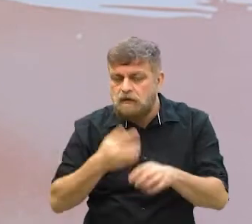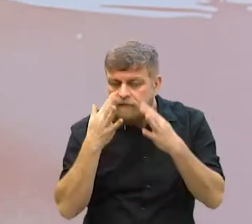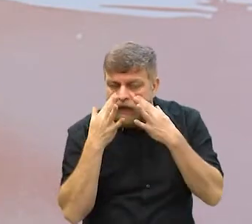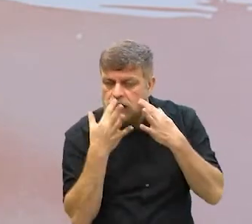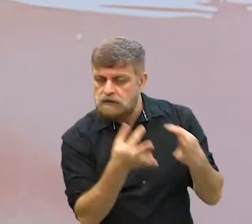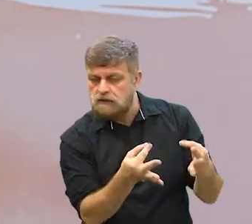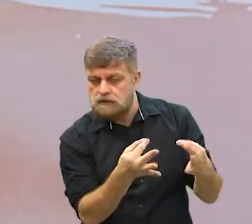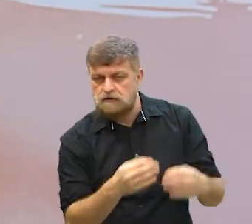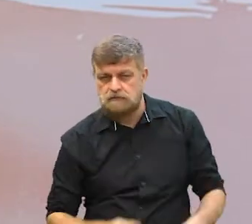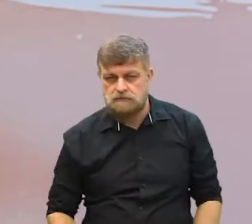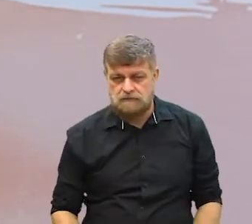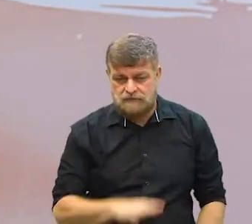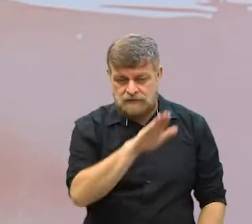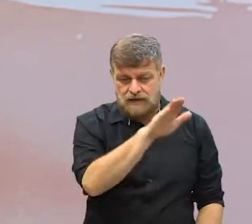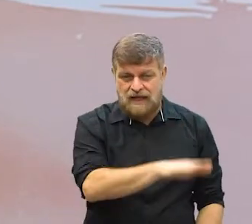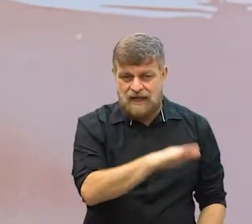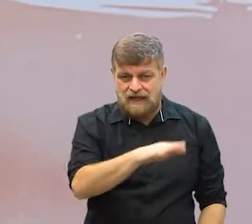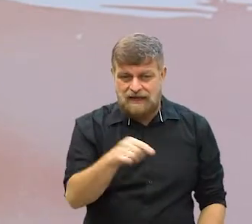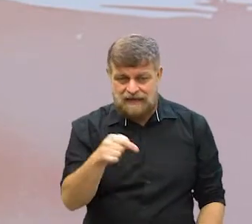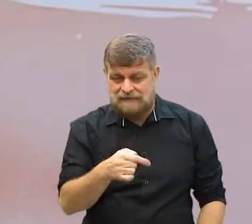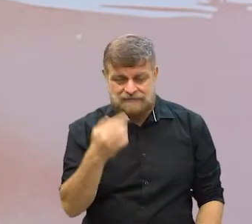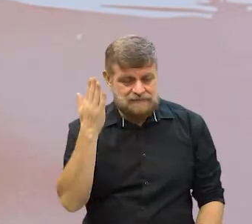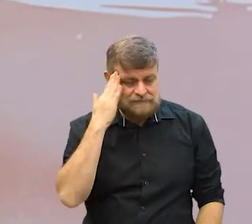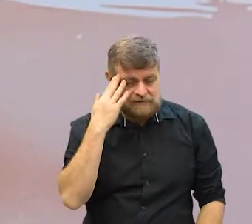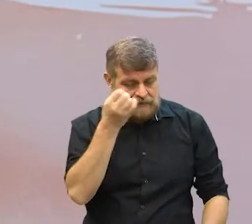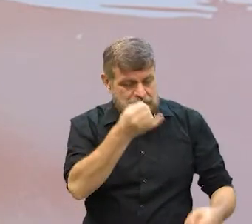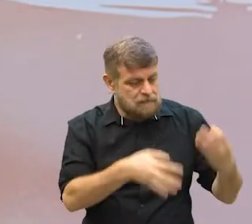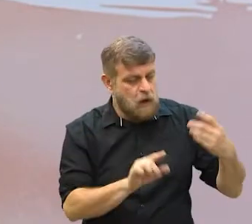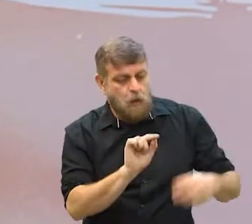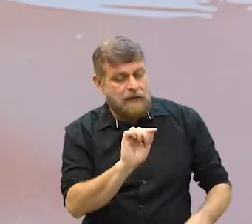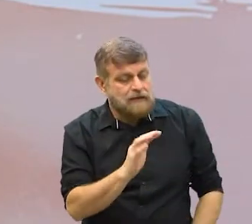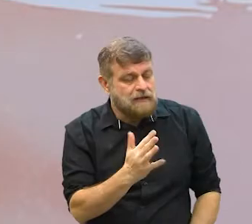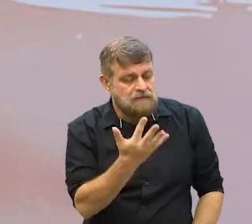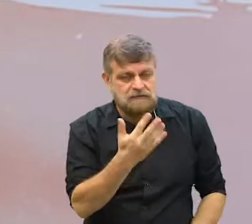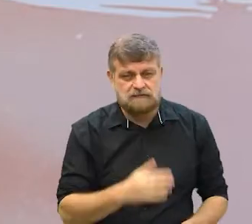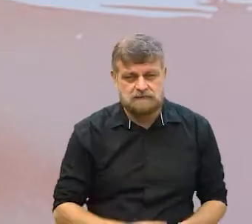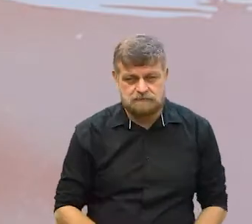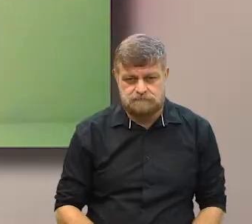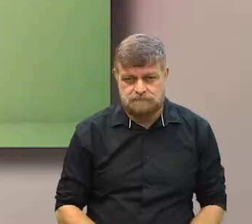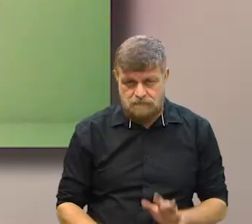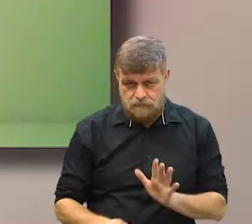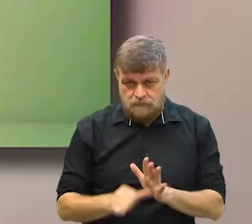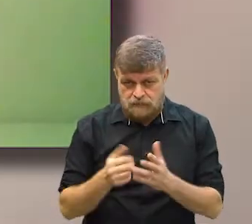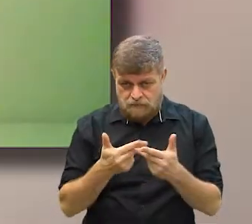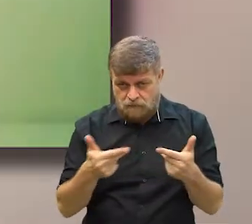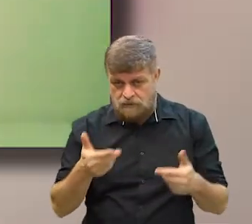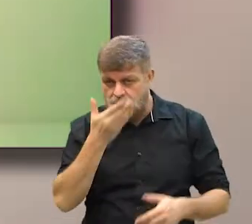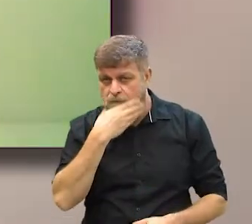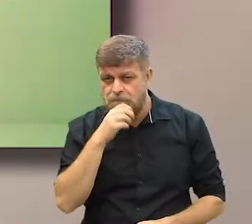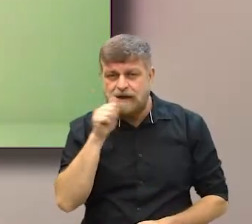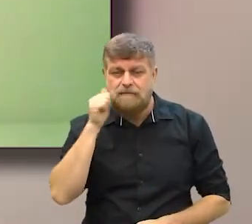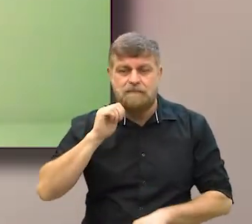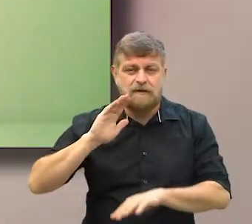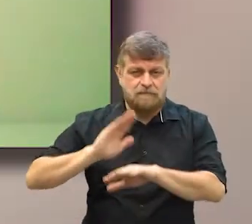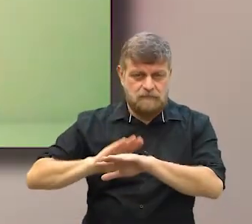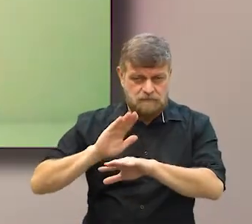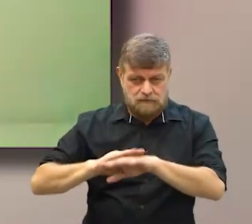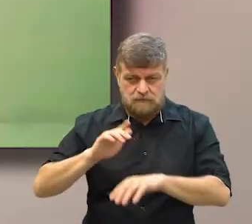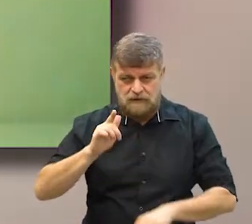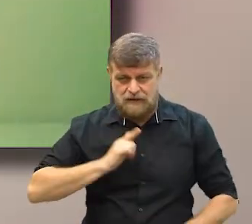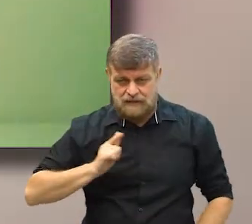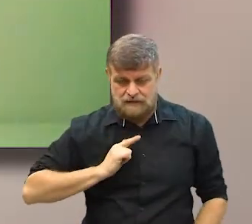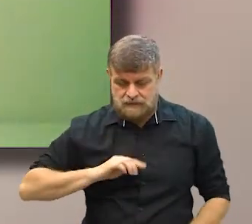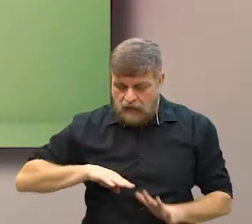nesses casos, doutor? Já que a criança não vai saber ali explicar o que está acontecendo como adulto. A primeira coisa que os pais têm que fazer